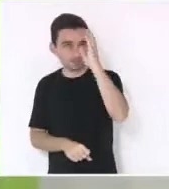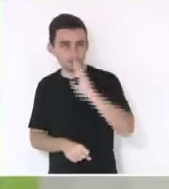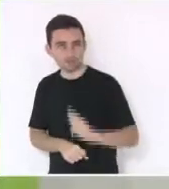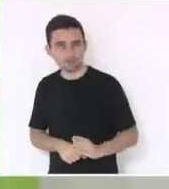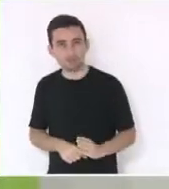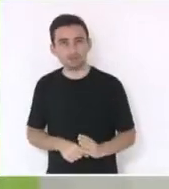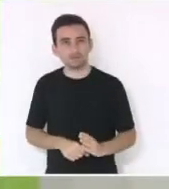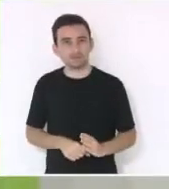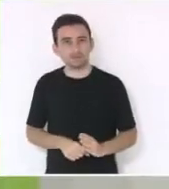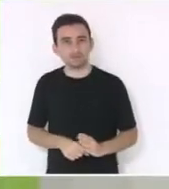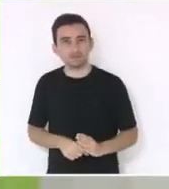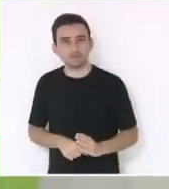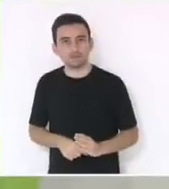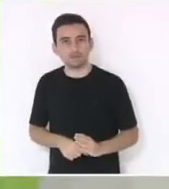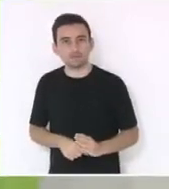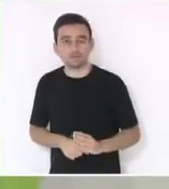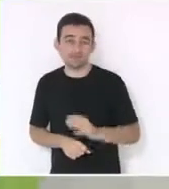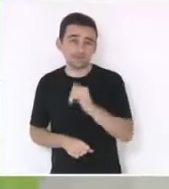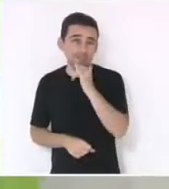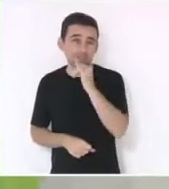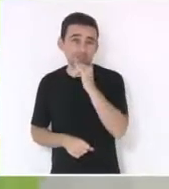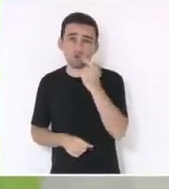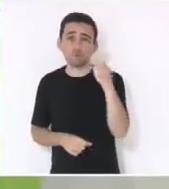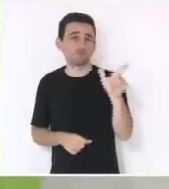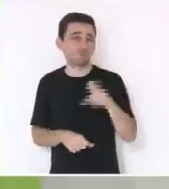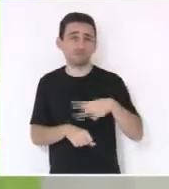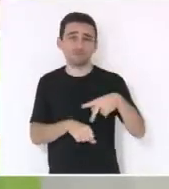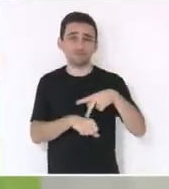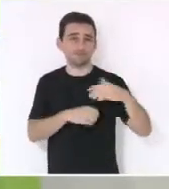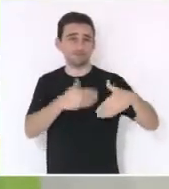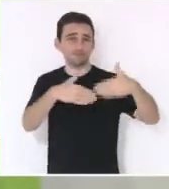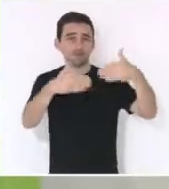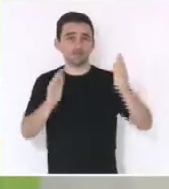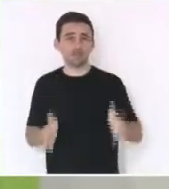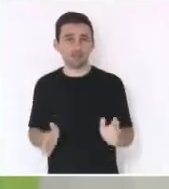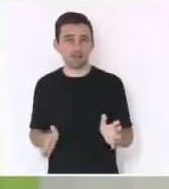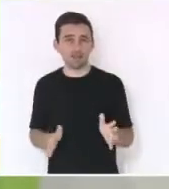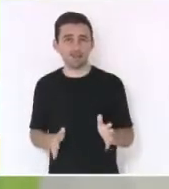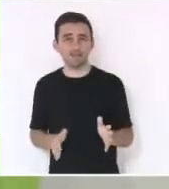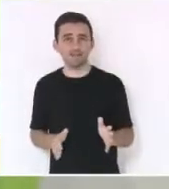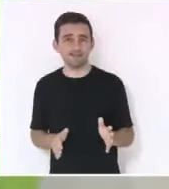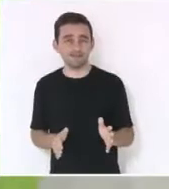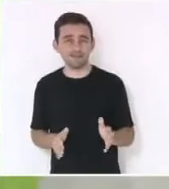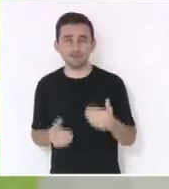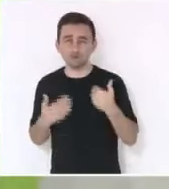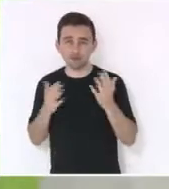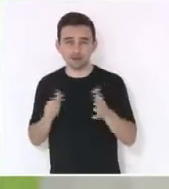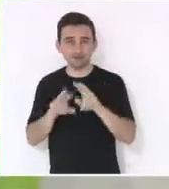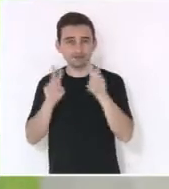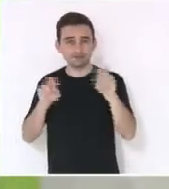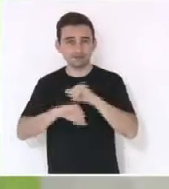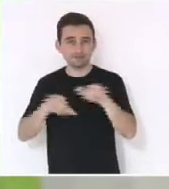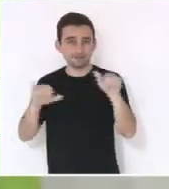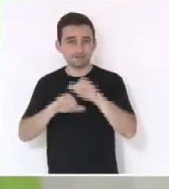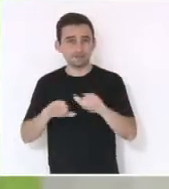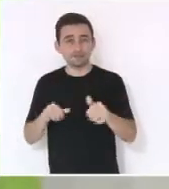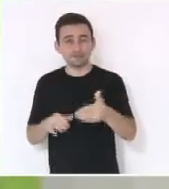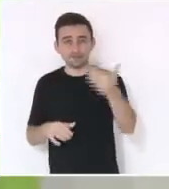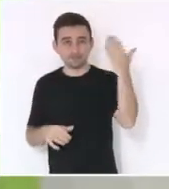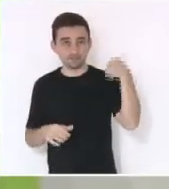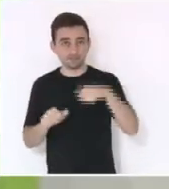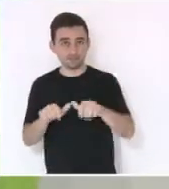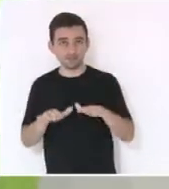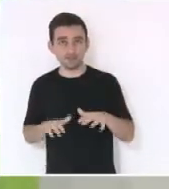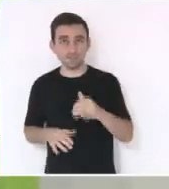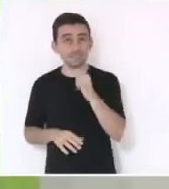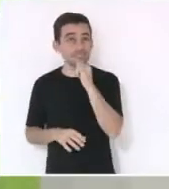exemplo de países desenvolvidos que já fazem isso, e citei aqui na tribuna, na sessão anterior, o